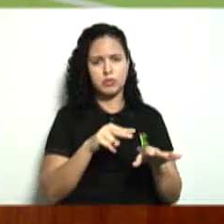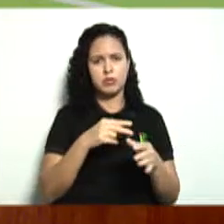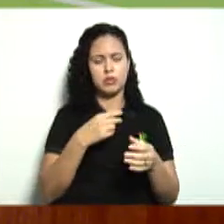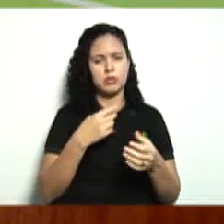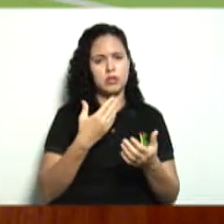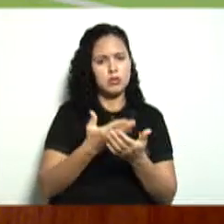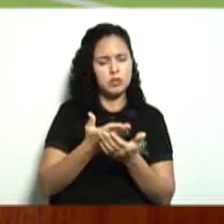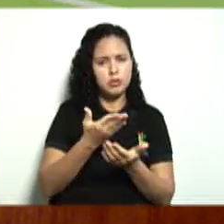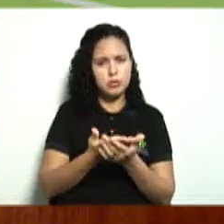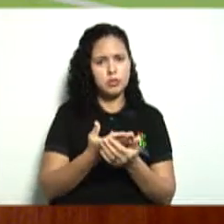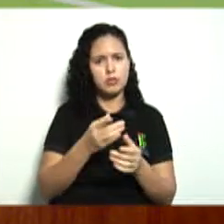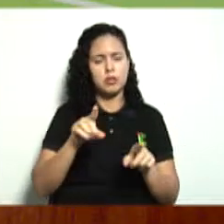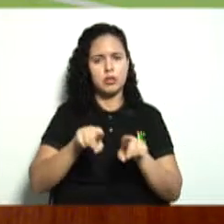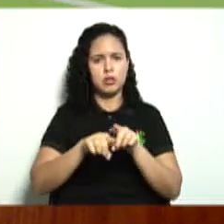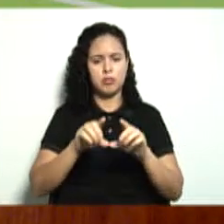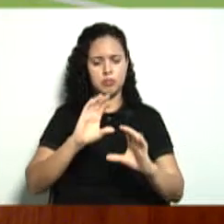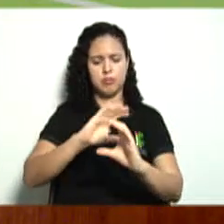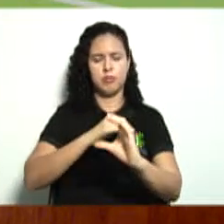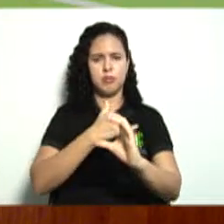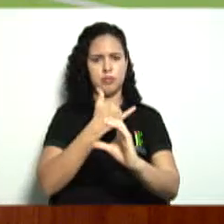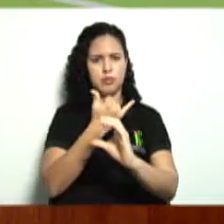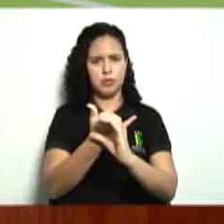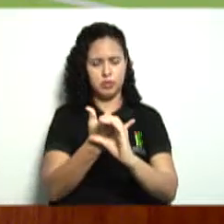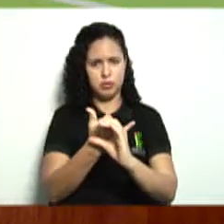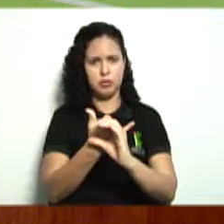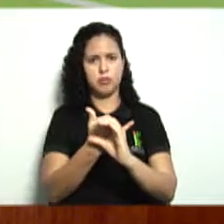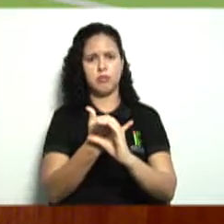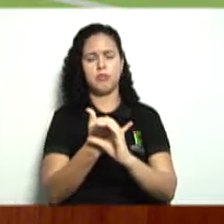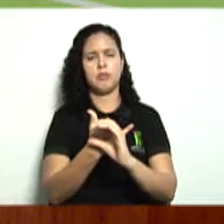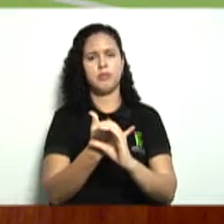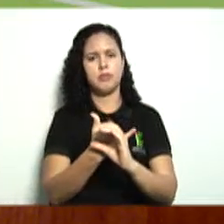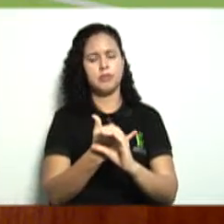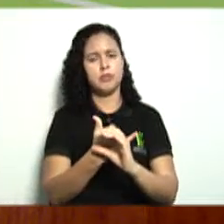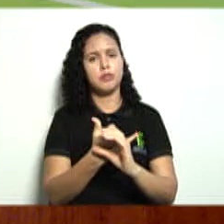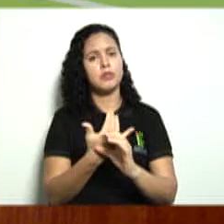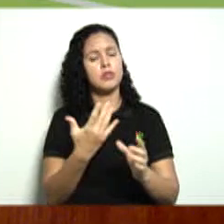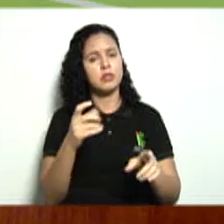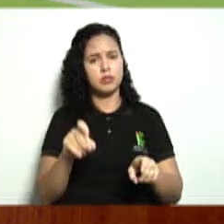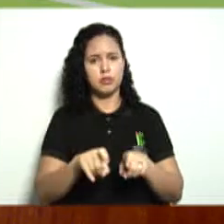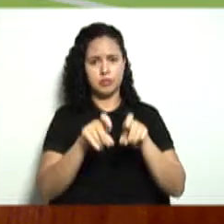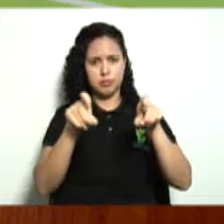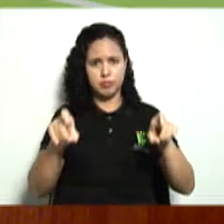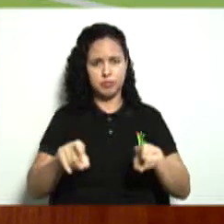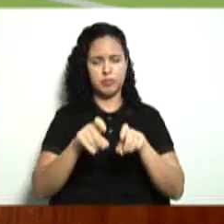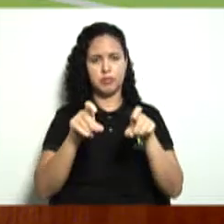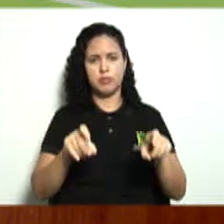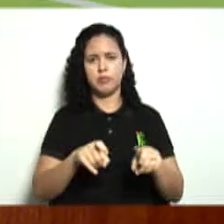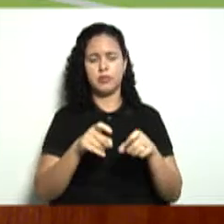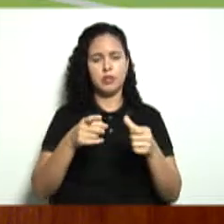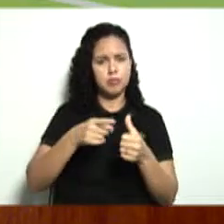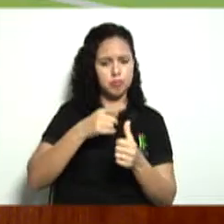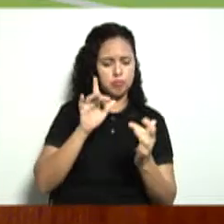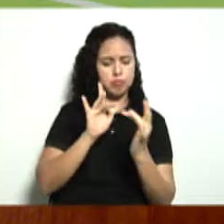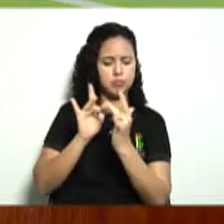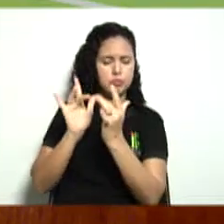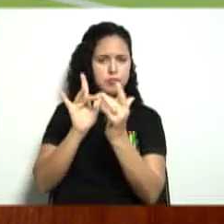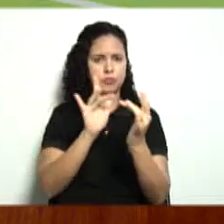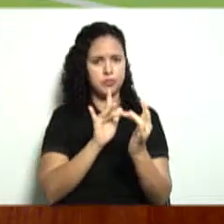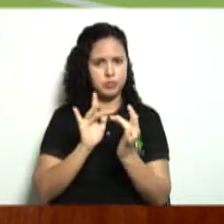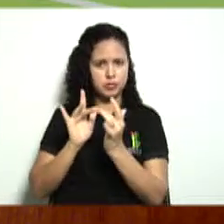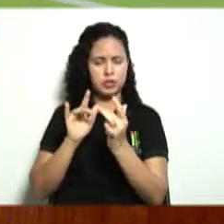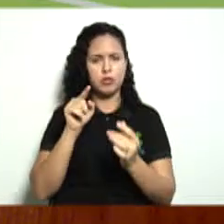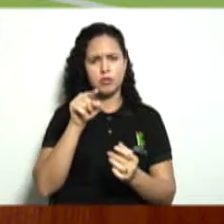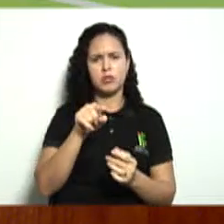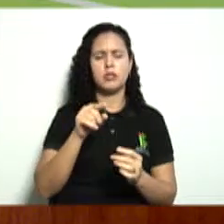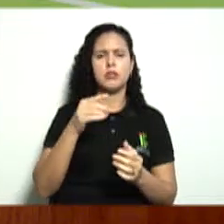pelo YouTube também vai conseguir fazer uma boa prova. E aí, informática, esse é o primeiro contato para alguns, mas eu tenho certeza que você